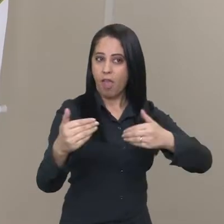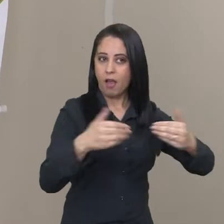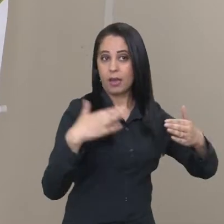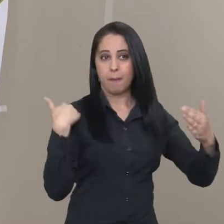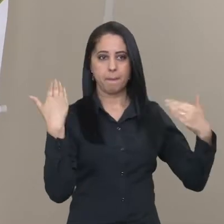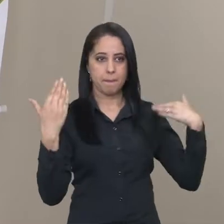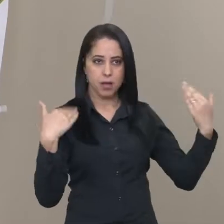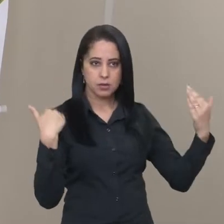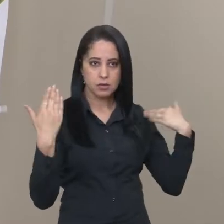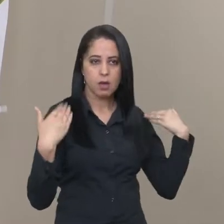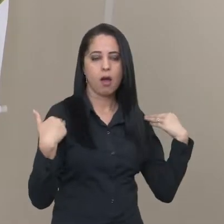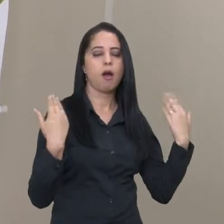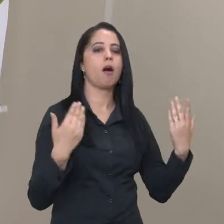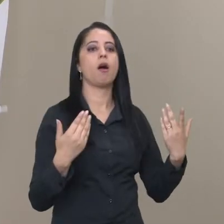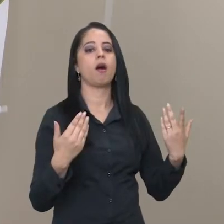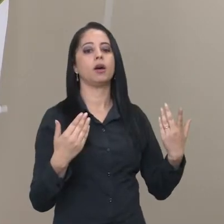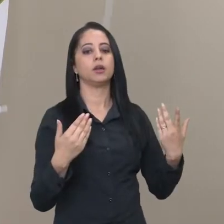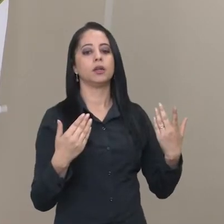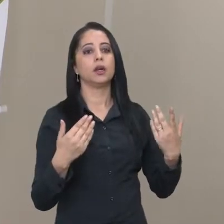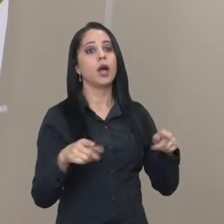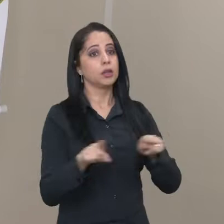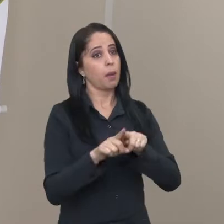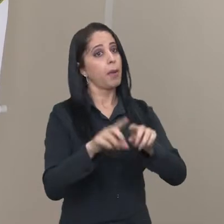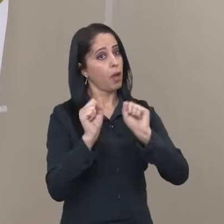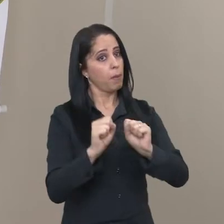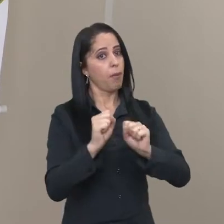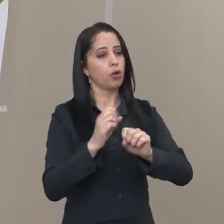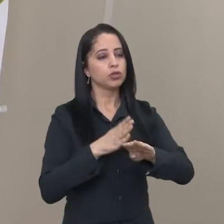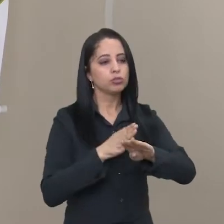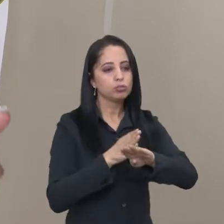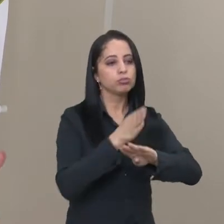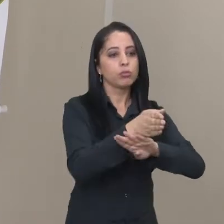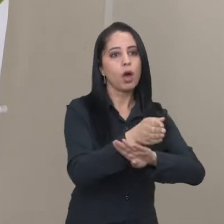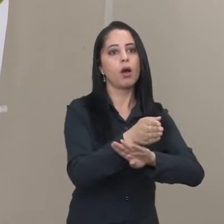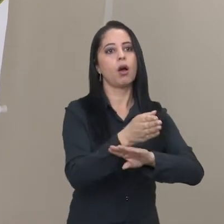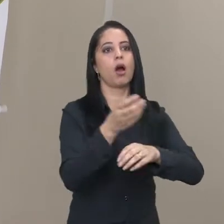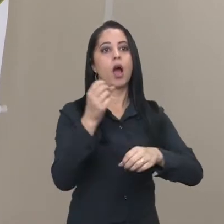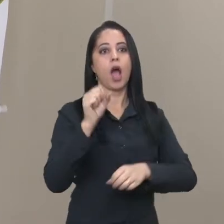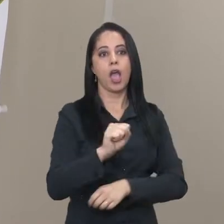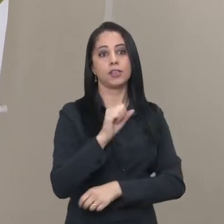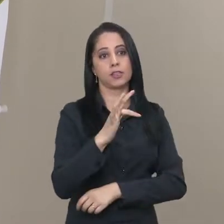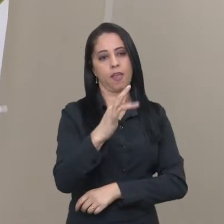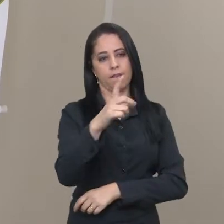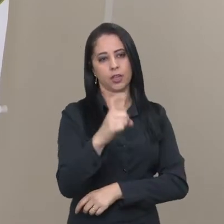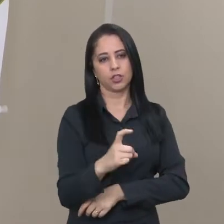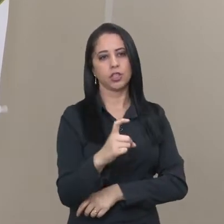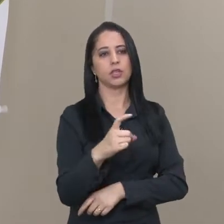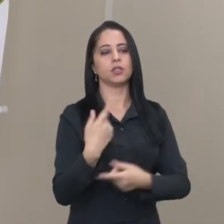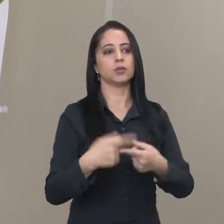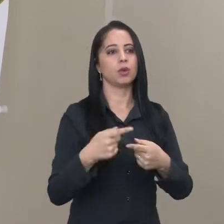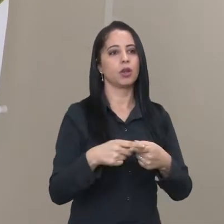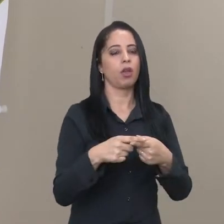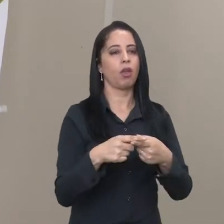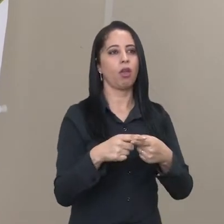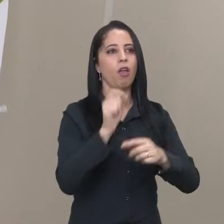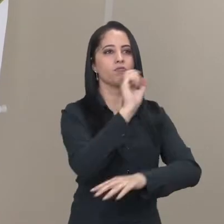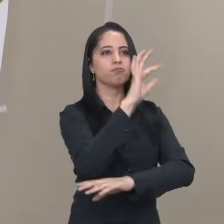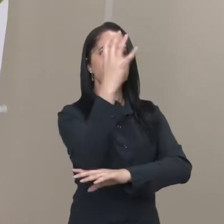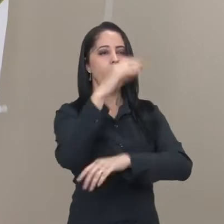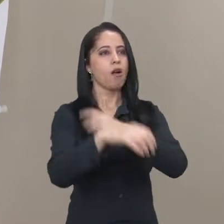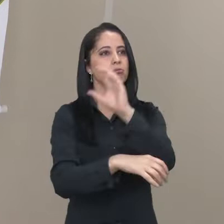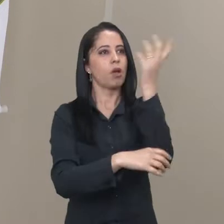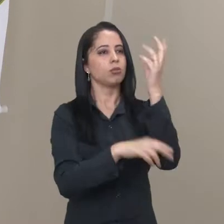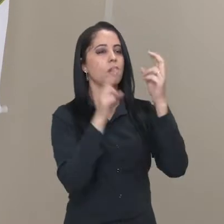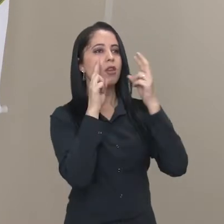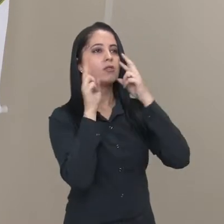Campos, existe uma oferta também do destino de São Francisco Xavier, né, um destino de relaxamento, de